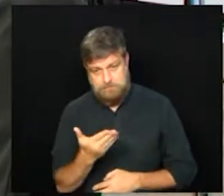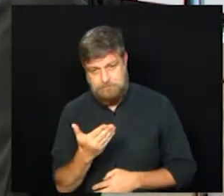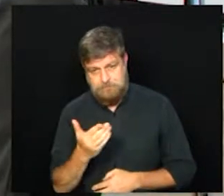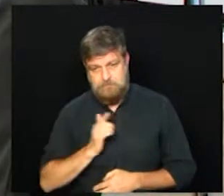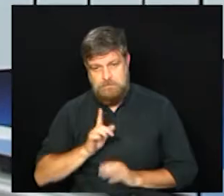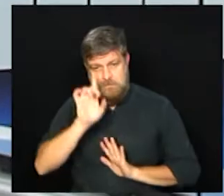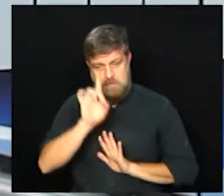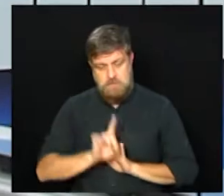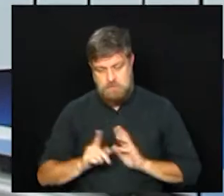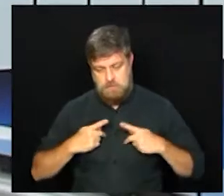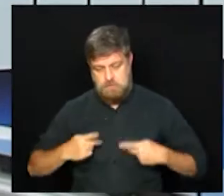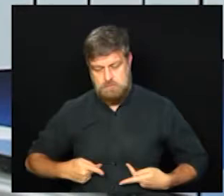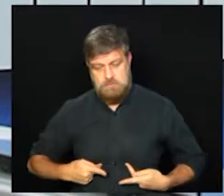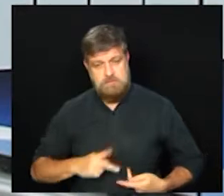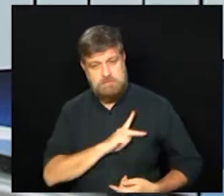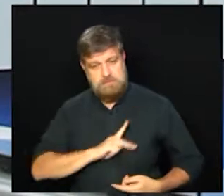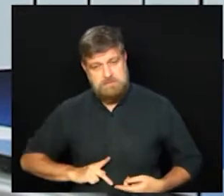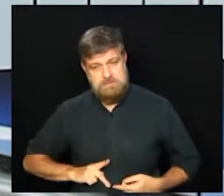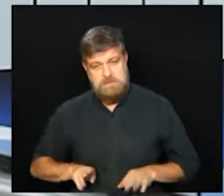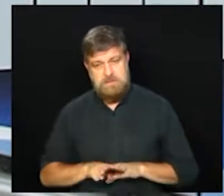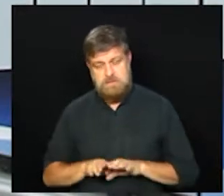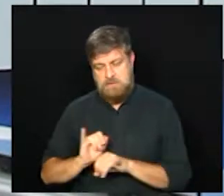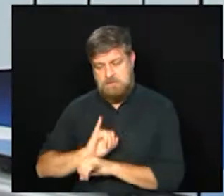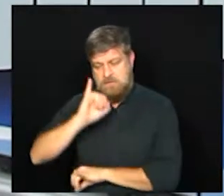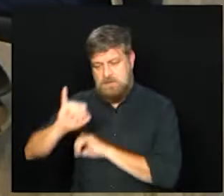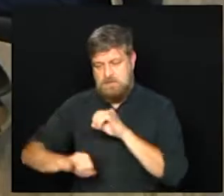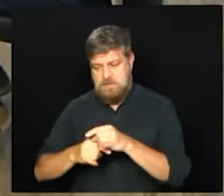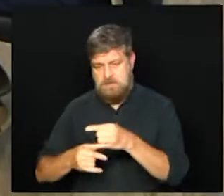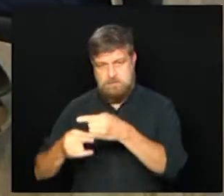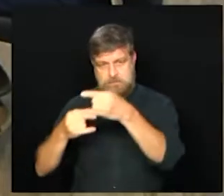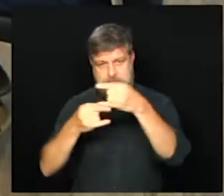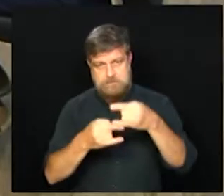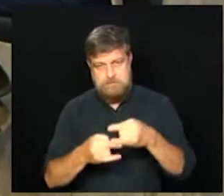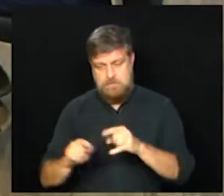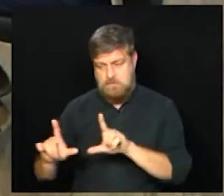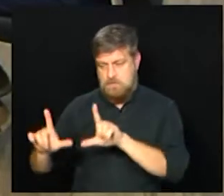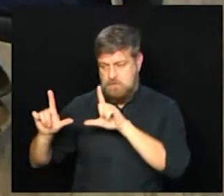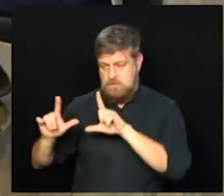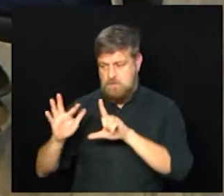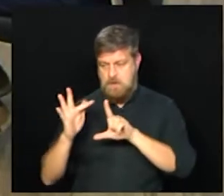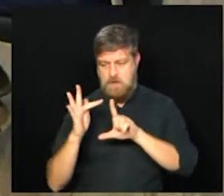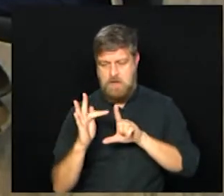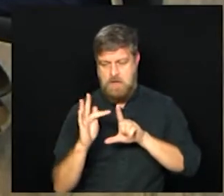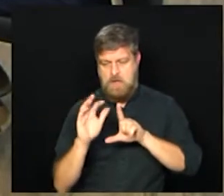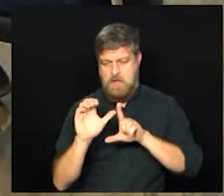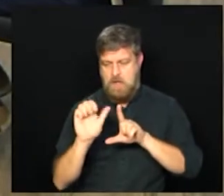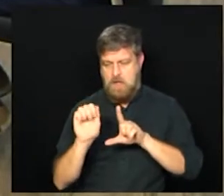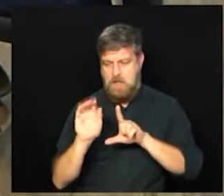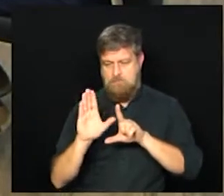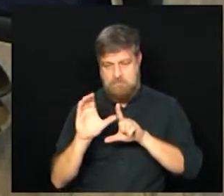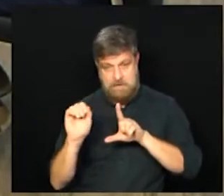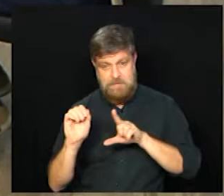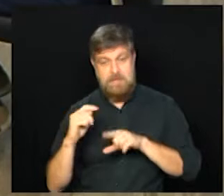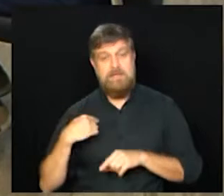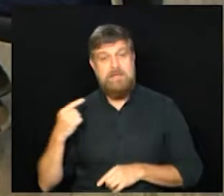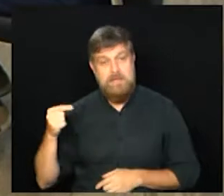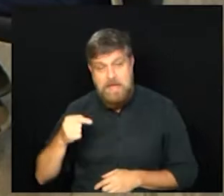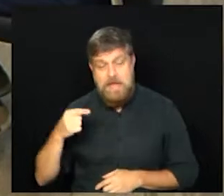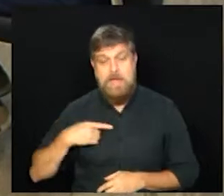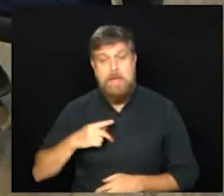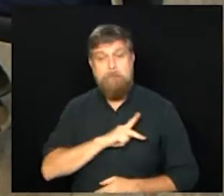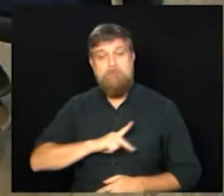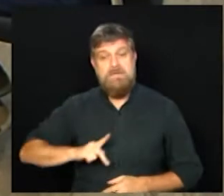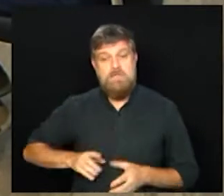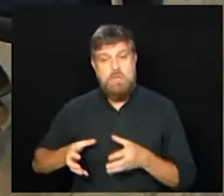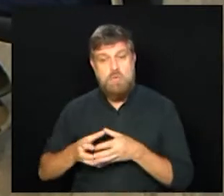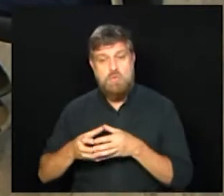Direitos Humanos, de forma virtual, Fábia Cristina de Almeida Bigarani, advogada, presidente da Comissão da